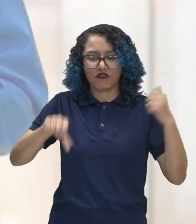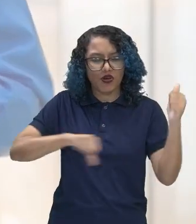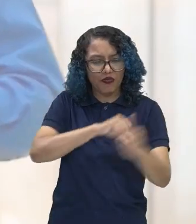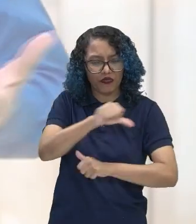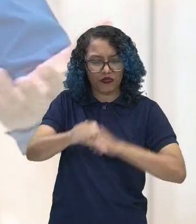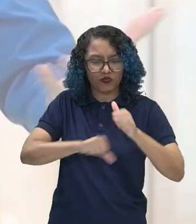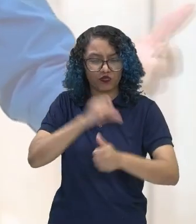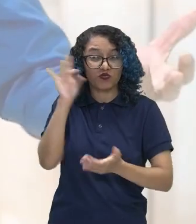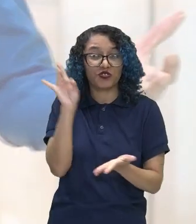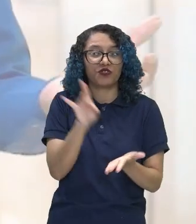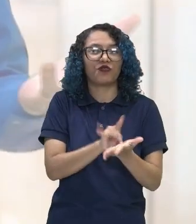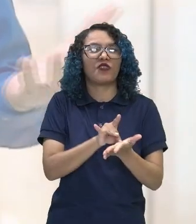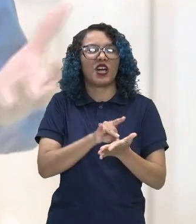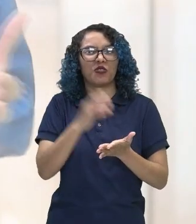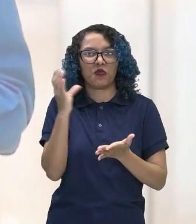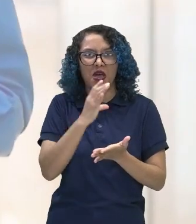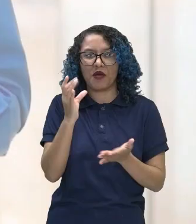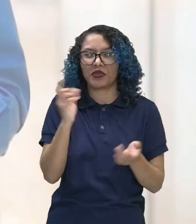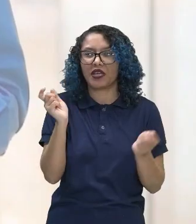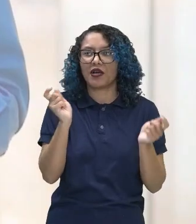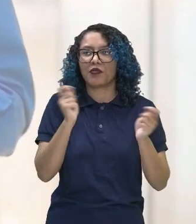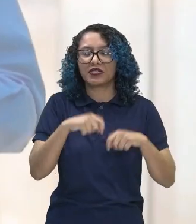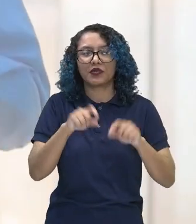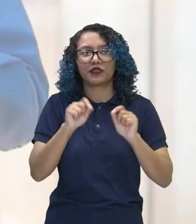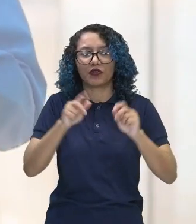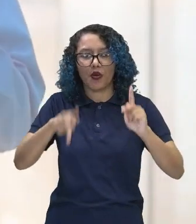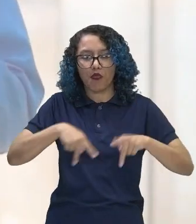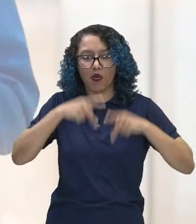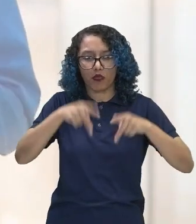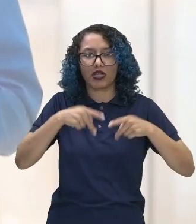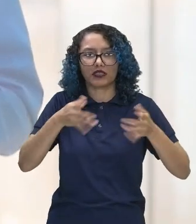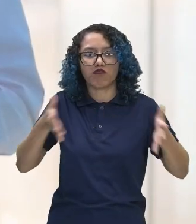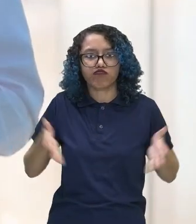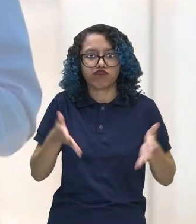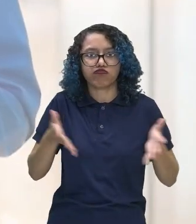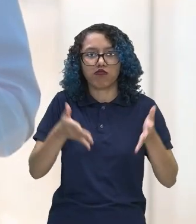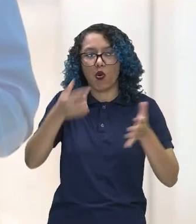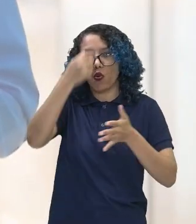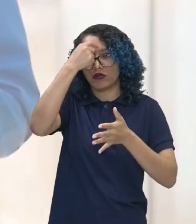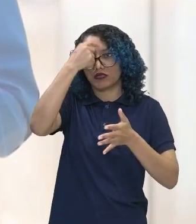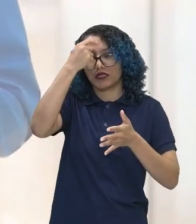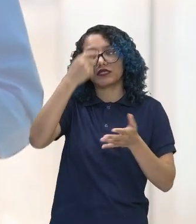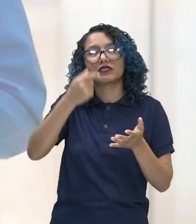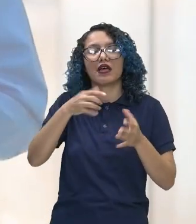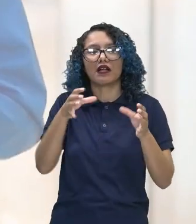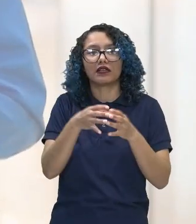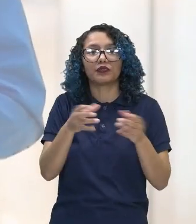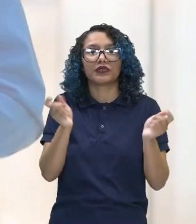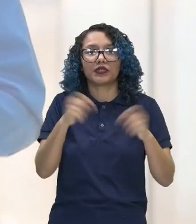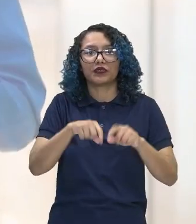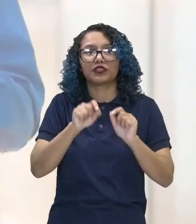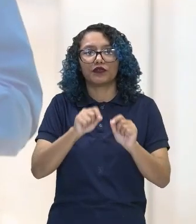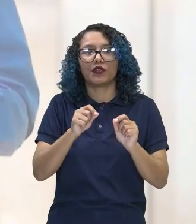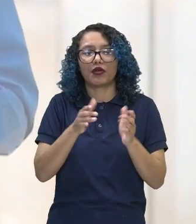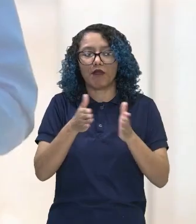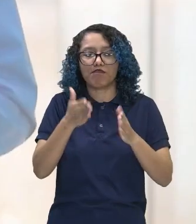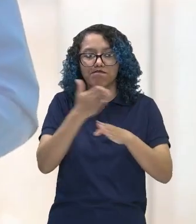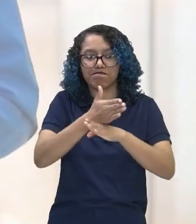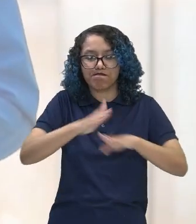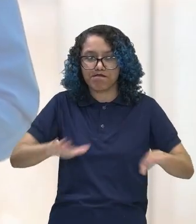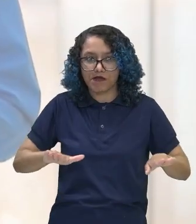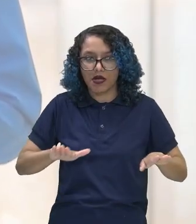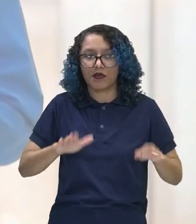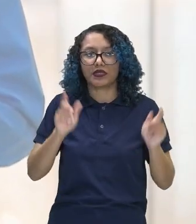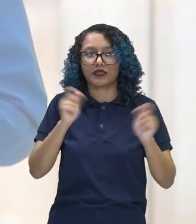radical via mobilização popular e consciência de classe poderia quebrar este ciclo, levando a